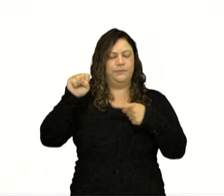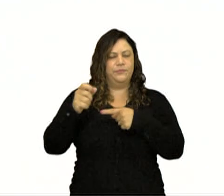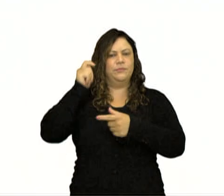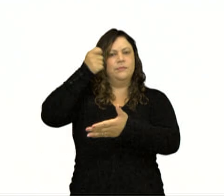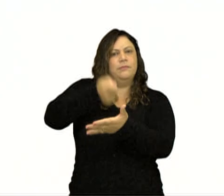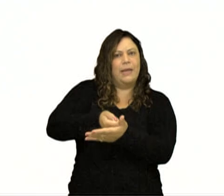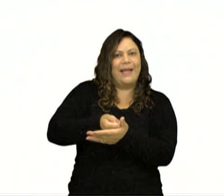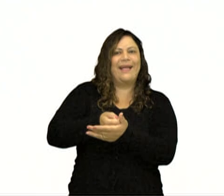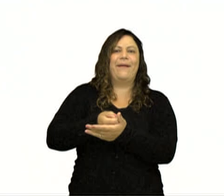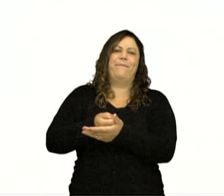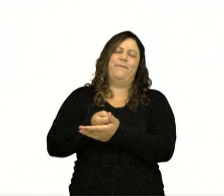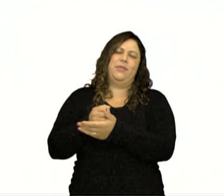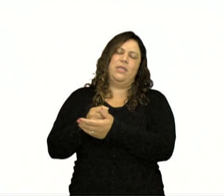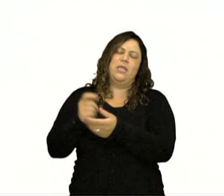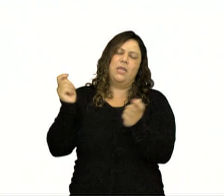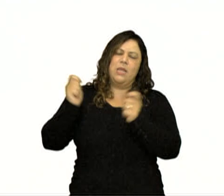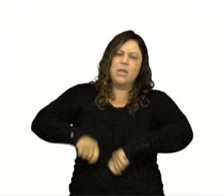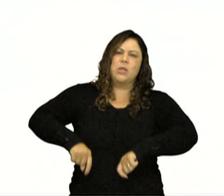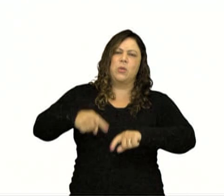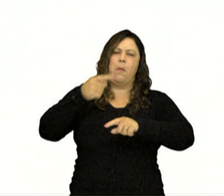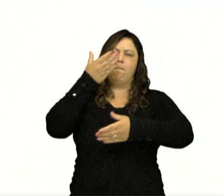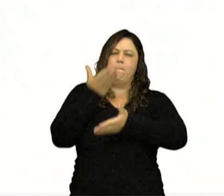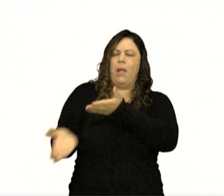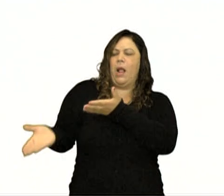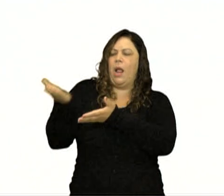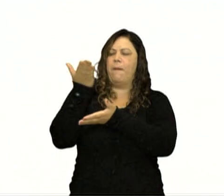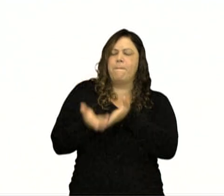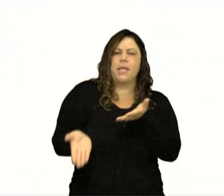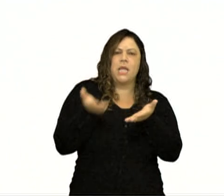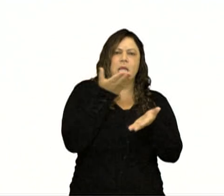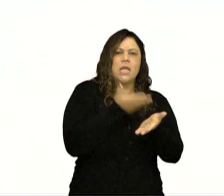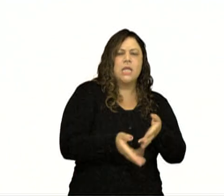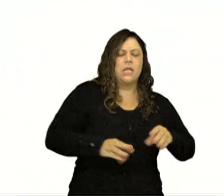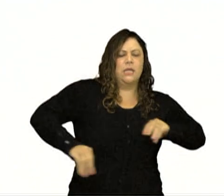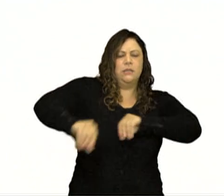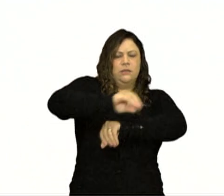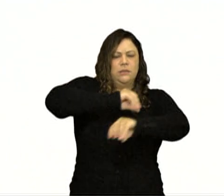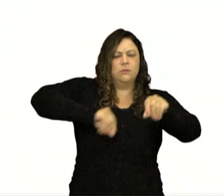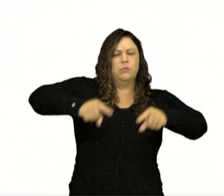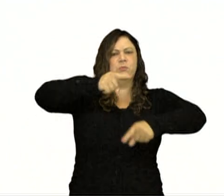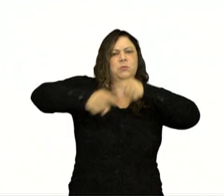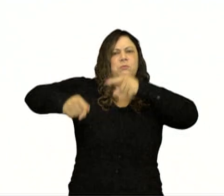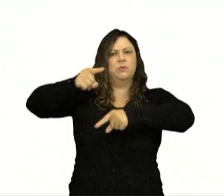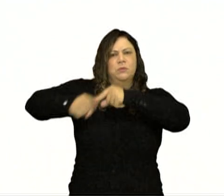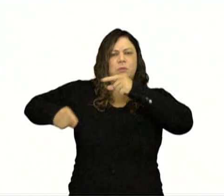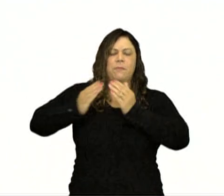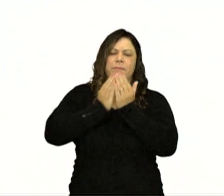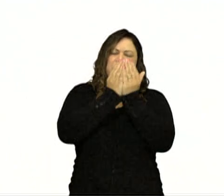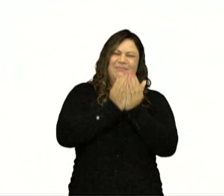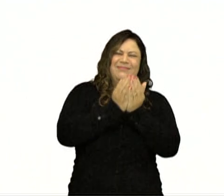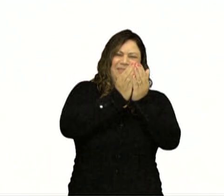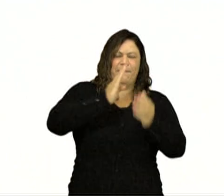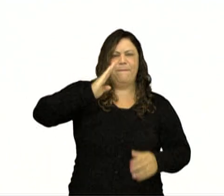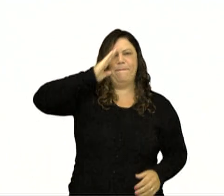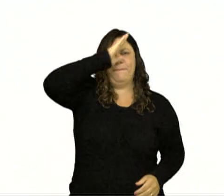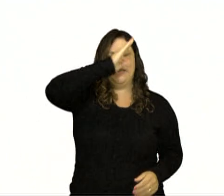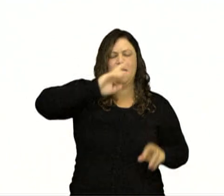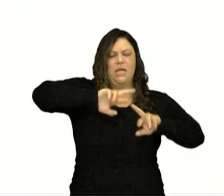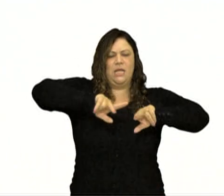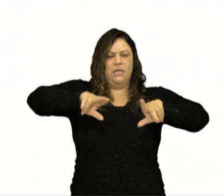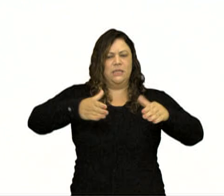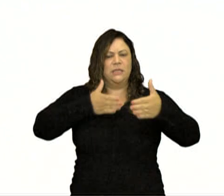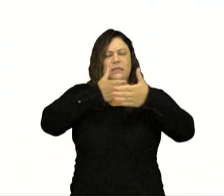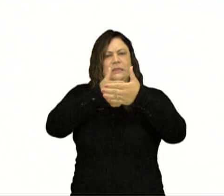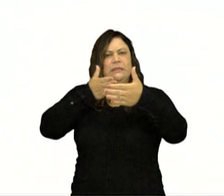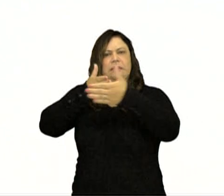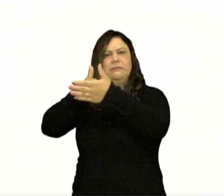de indenizações, perda de território, proibição da marinha de guerra, da força aérea alemã e